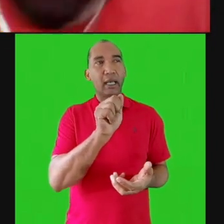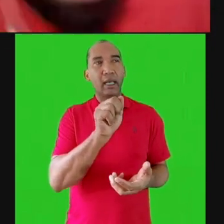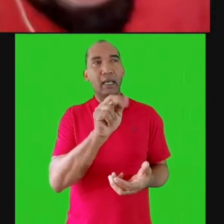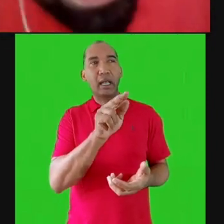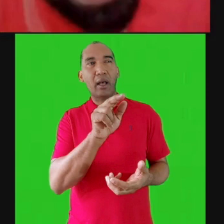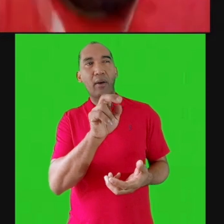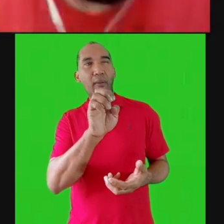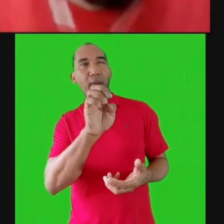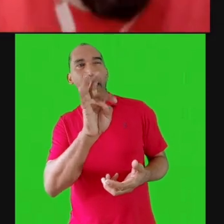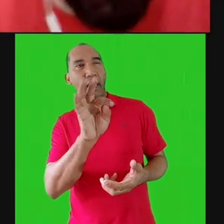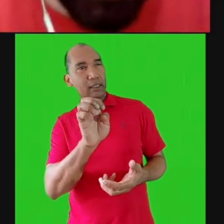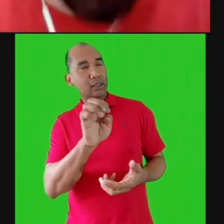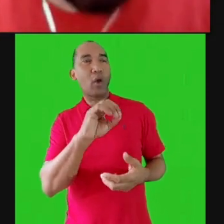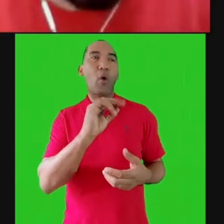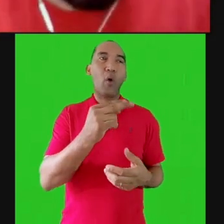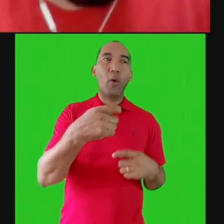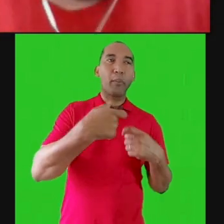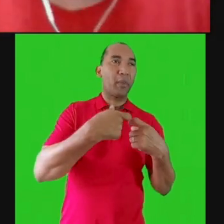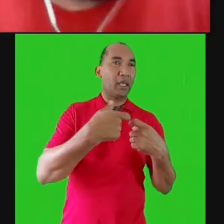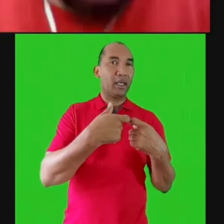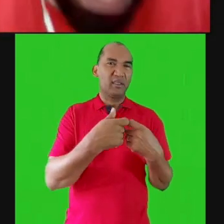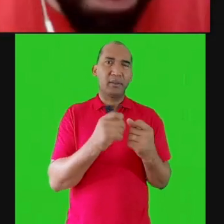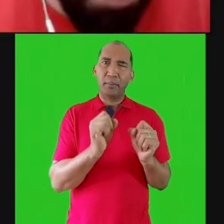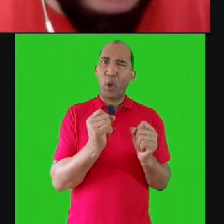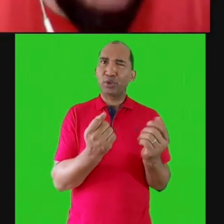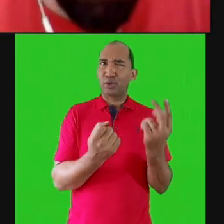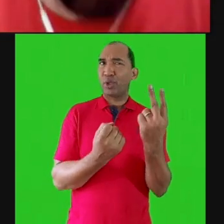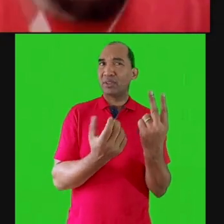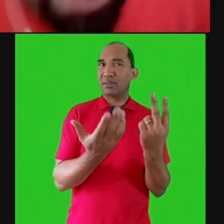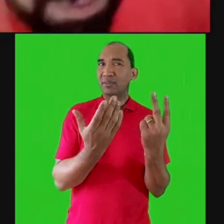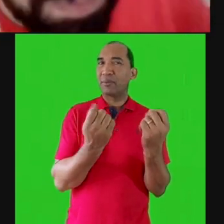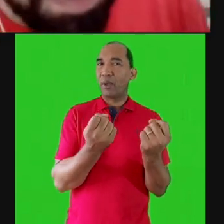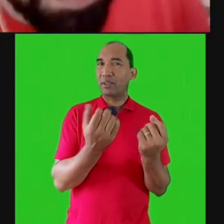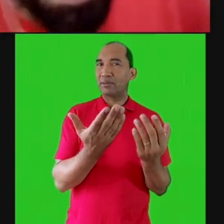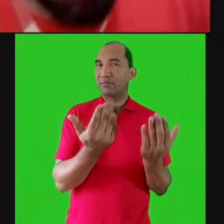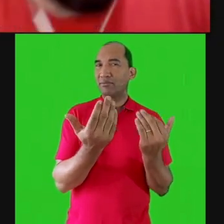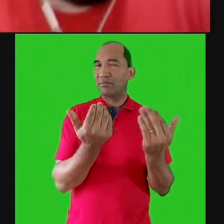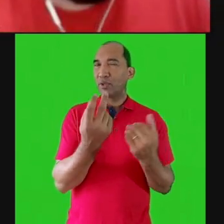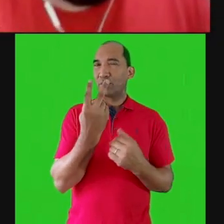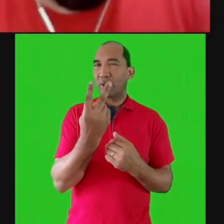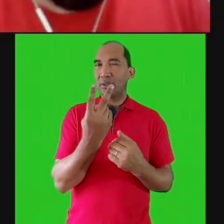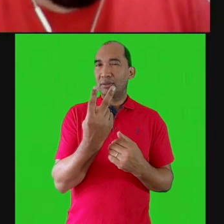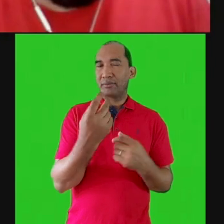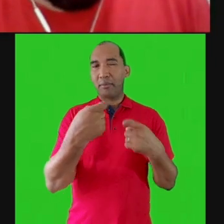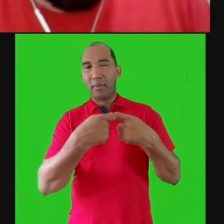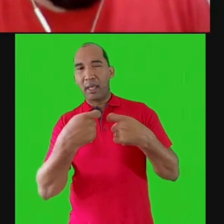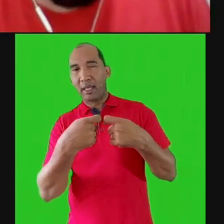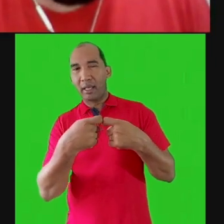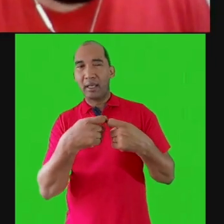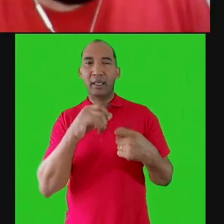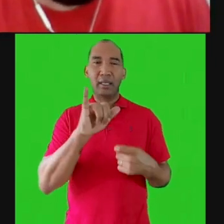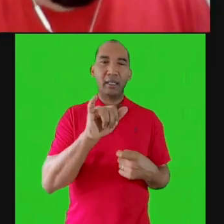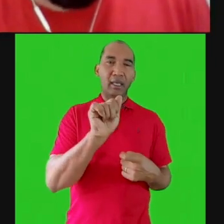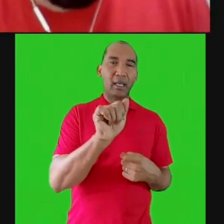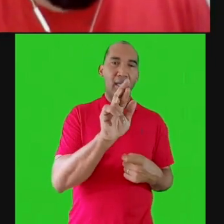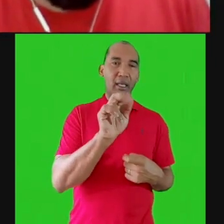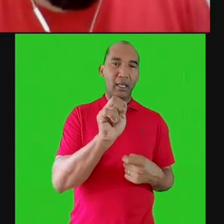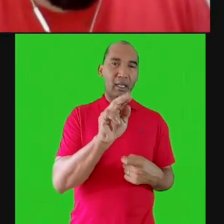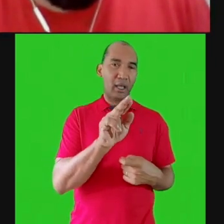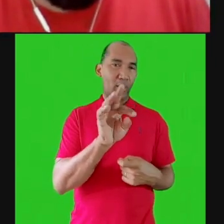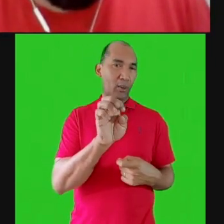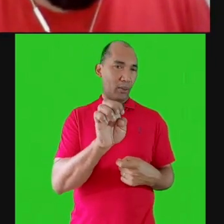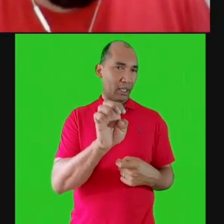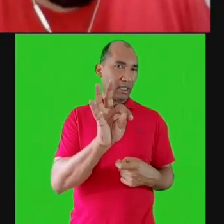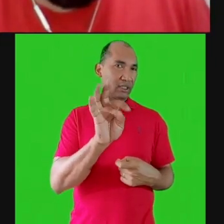os dois. Acho que os dois a gente pode assistir os dois, tanto a Meia como Iarauete. Então vamos lá. Vamos assistir um na sequência do